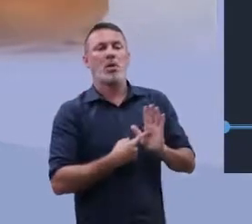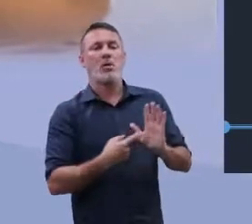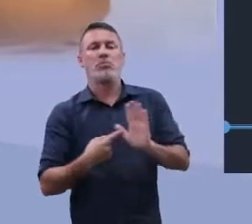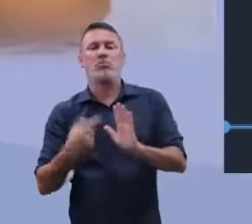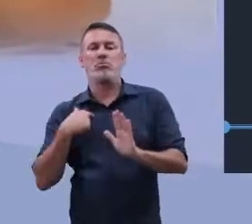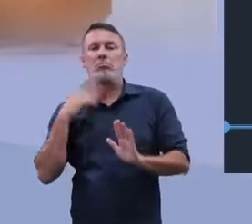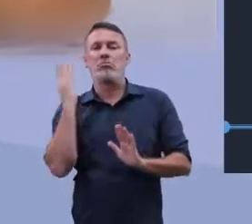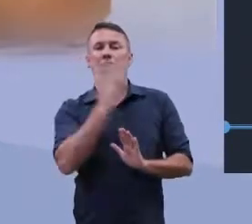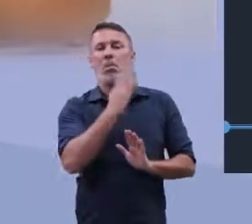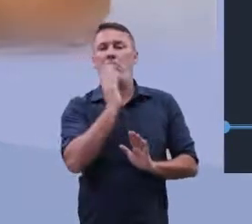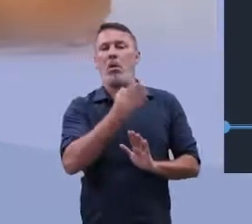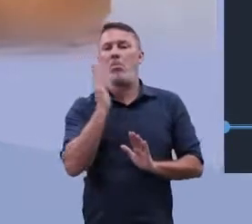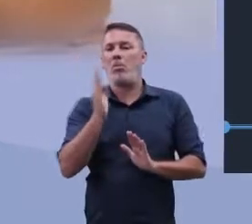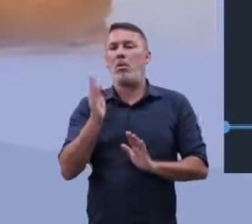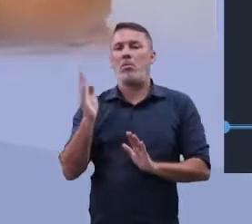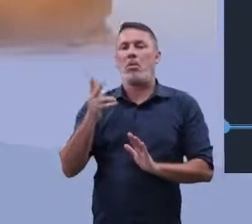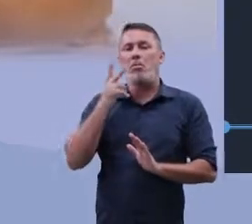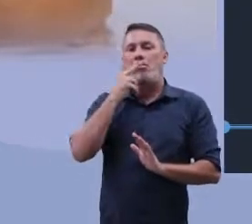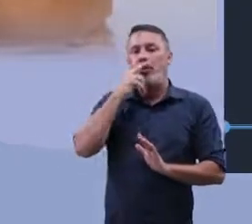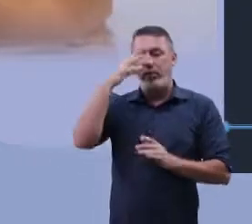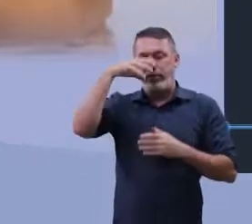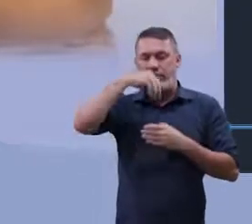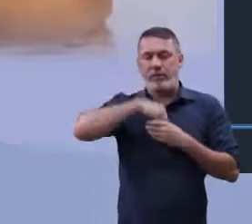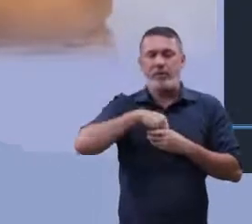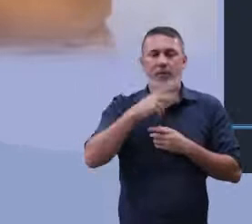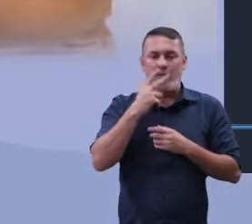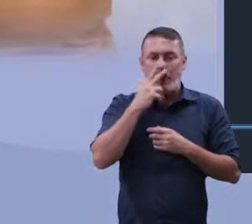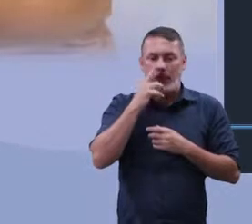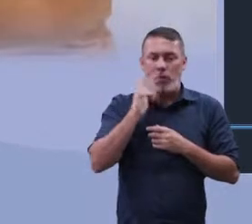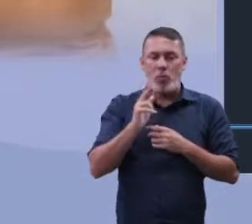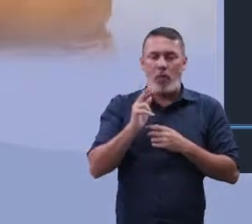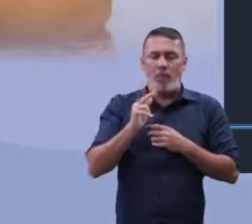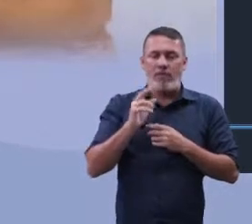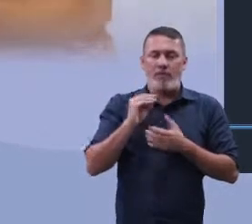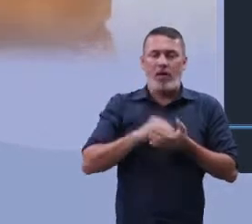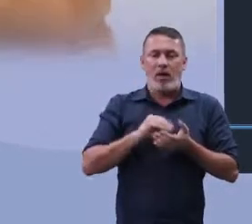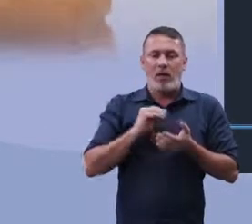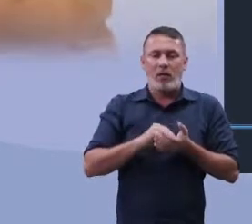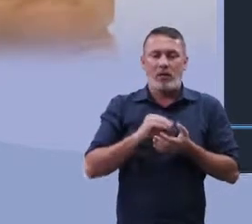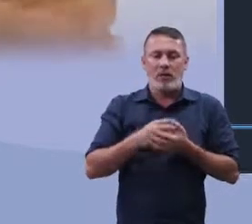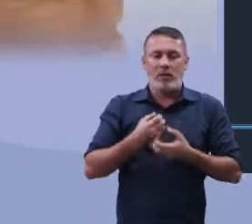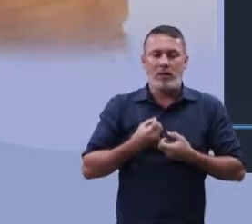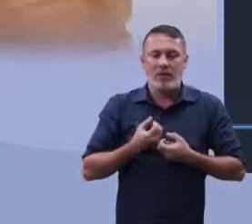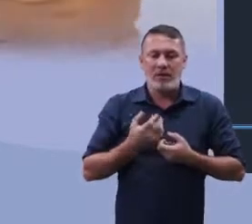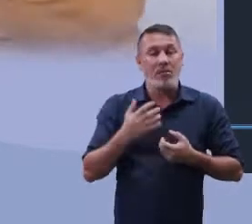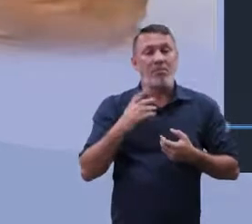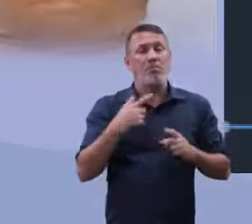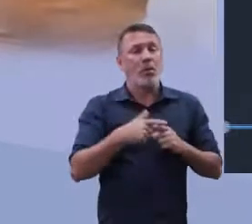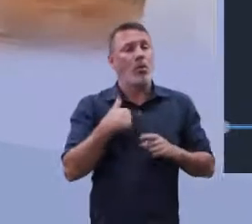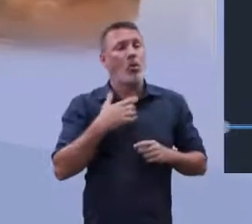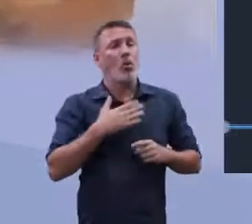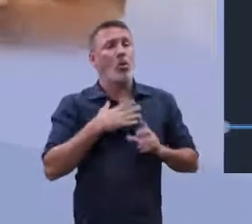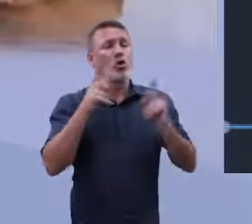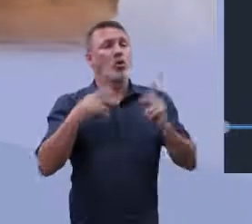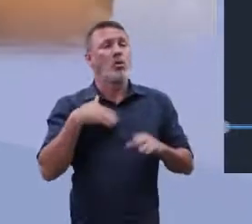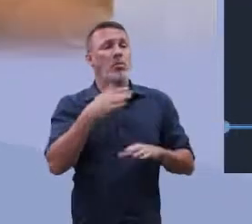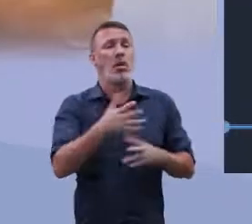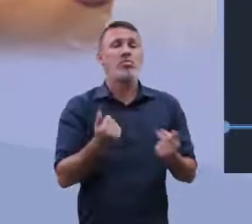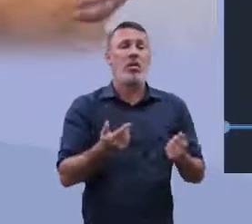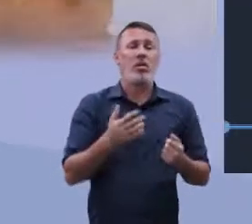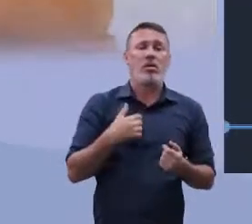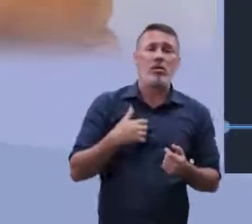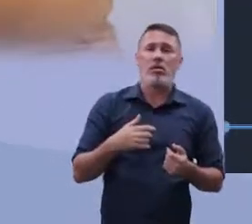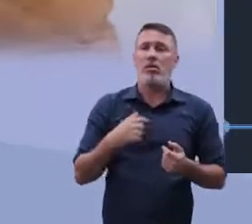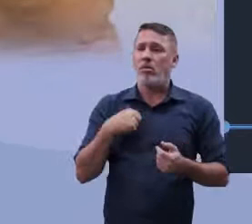de preencher um vazio. Vazio, tipo, né, uma falta, às vezes é uma falta. Quem lá, eu gosto de ir ao shopping porque não tinha